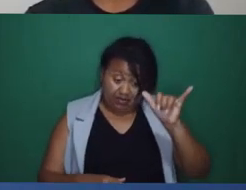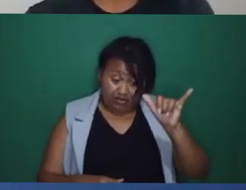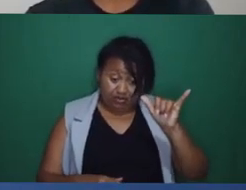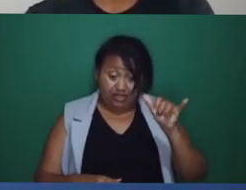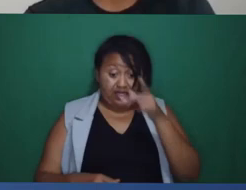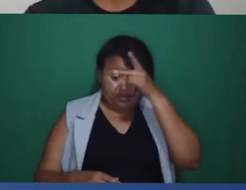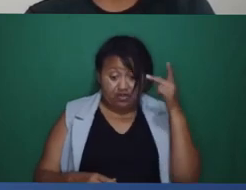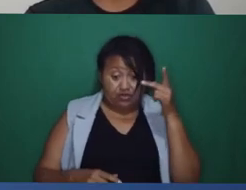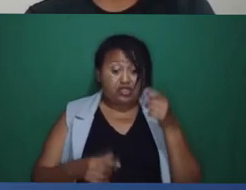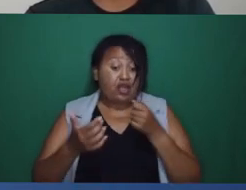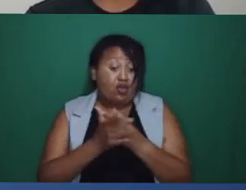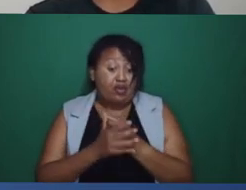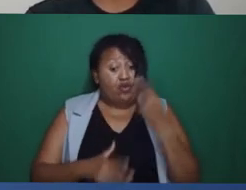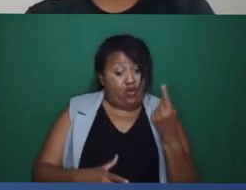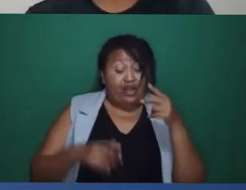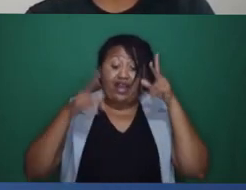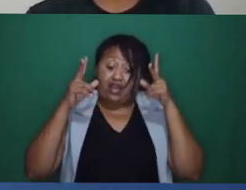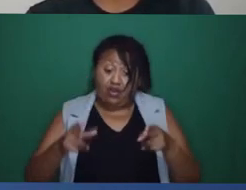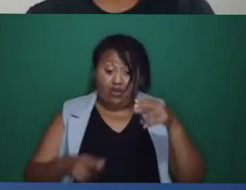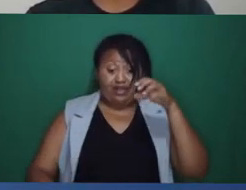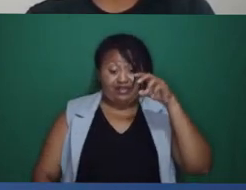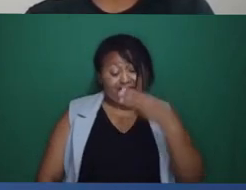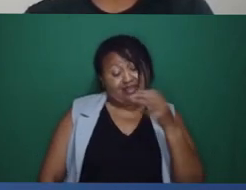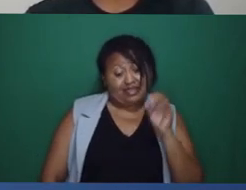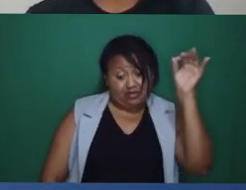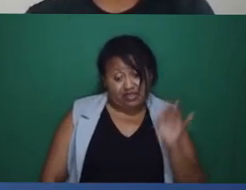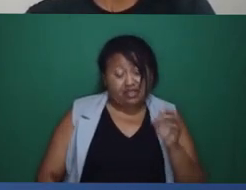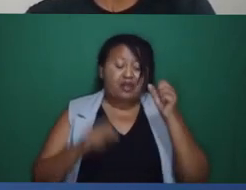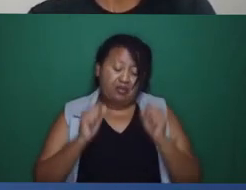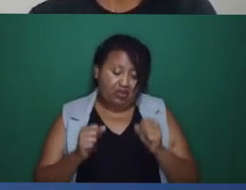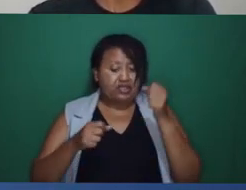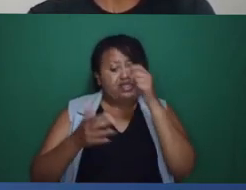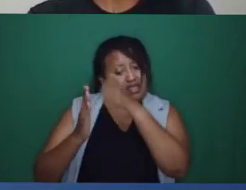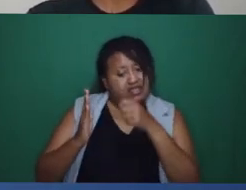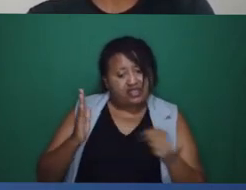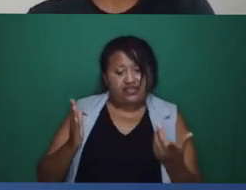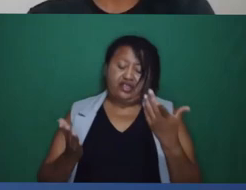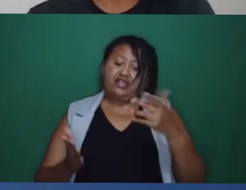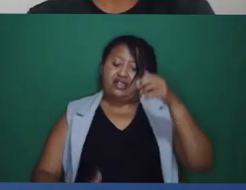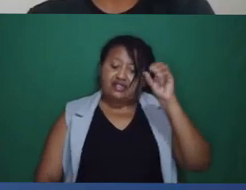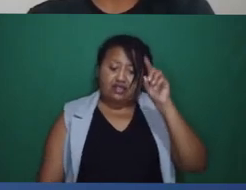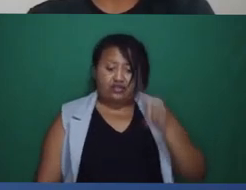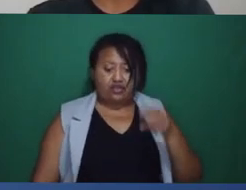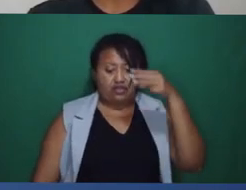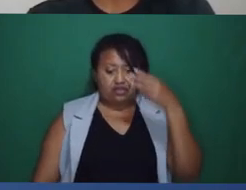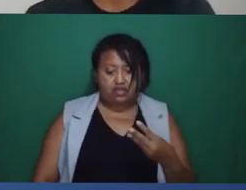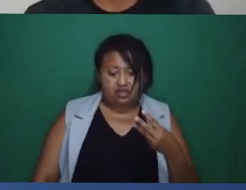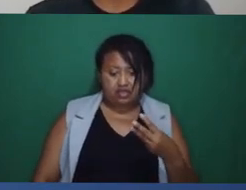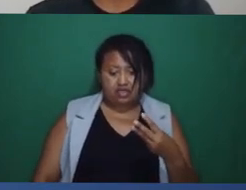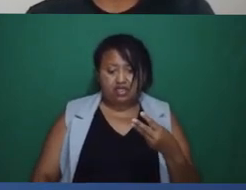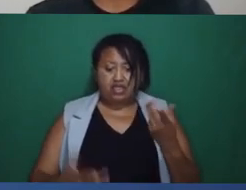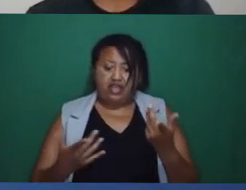que compraram um é igual a 30% que pode ser escrito como o número decimal 0,3